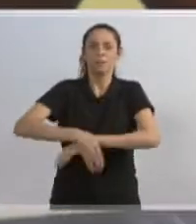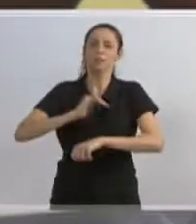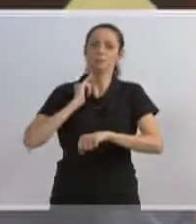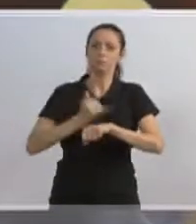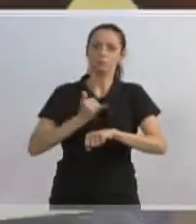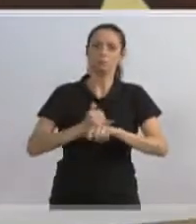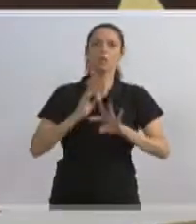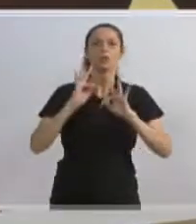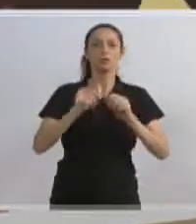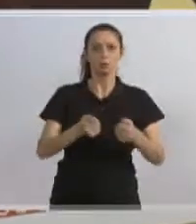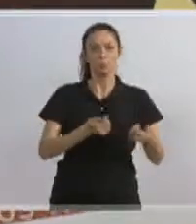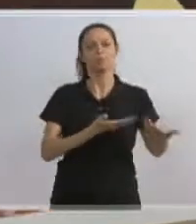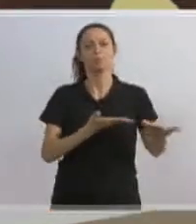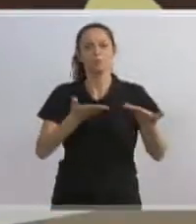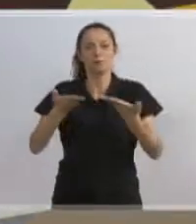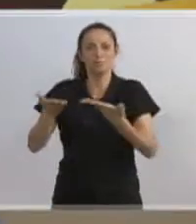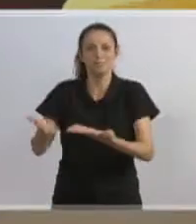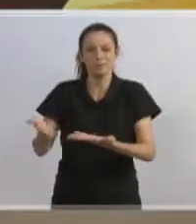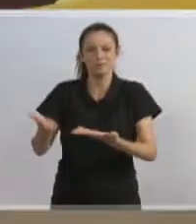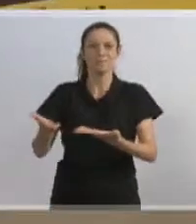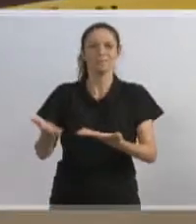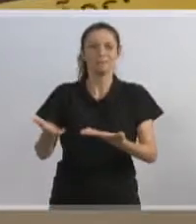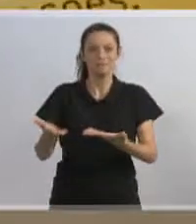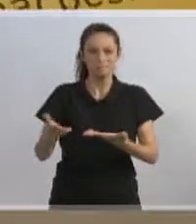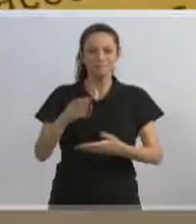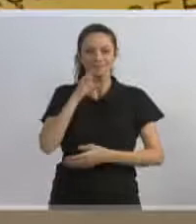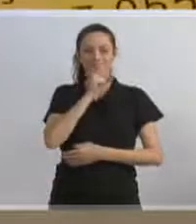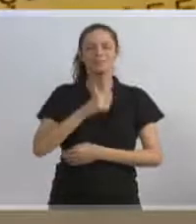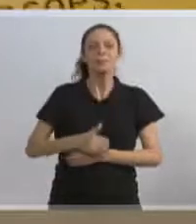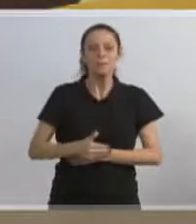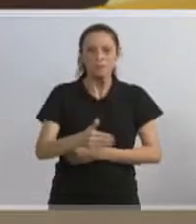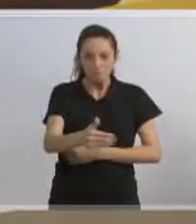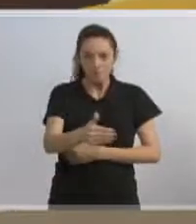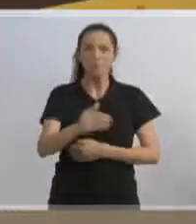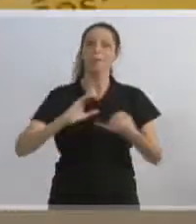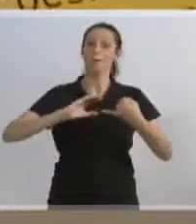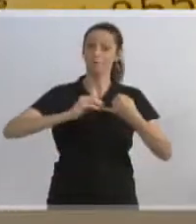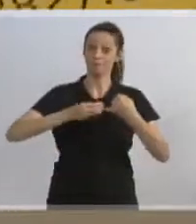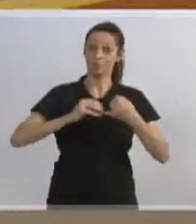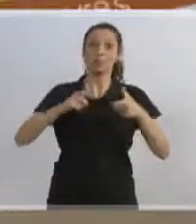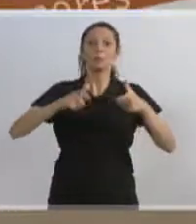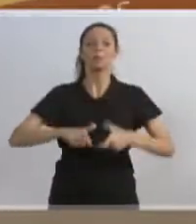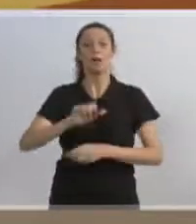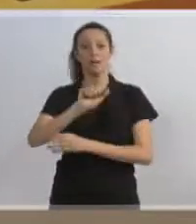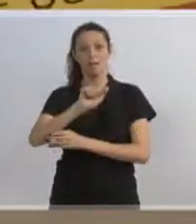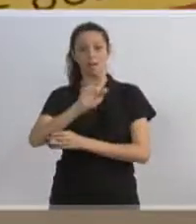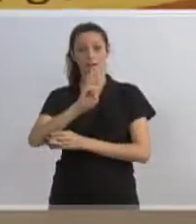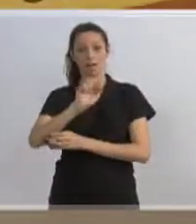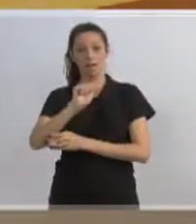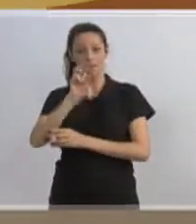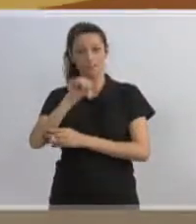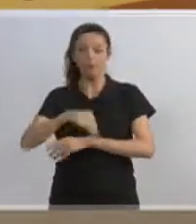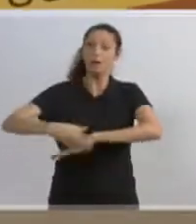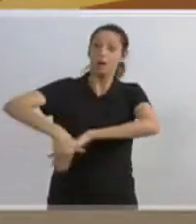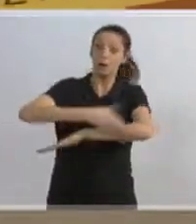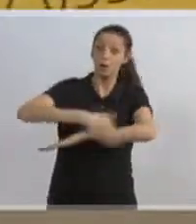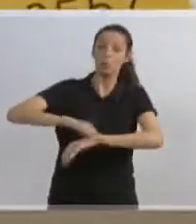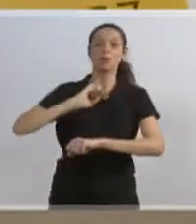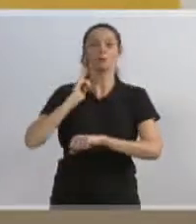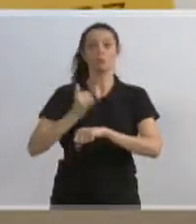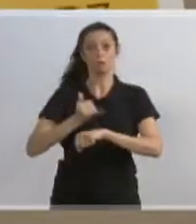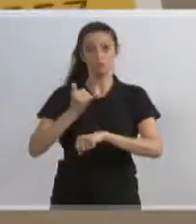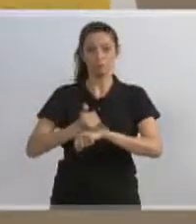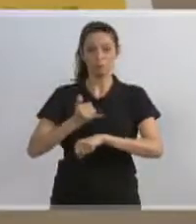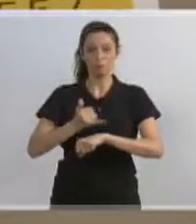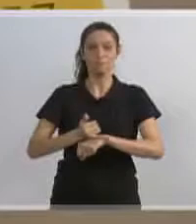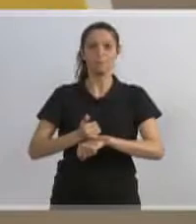convidados para comparecer no sábado, na feijoada da ABAN, ali na rua Joinville,